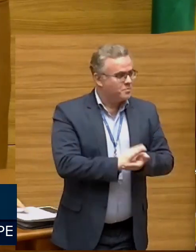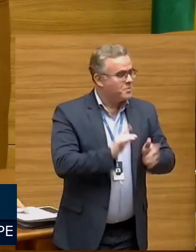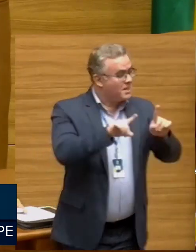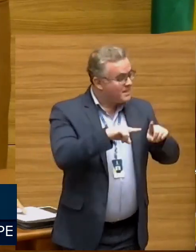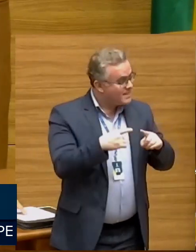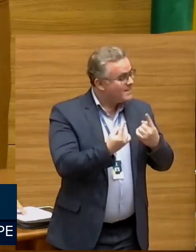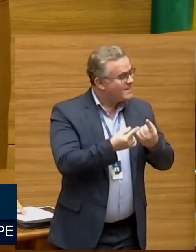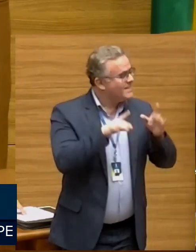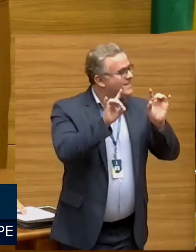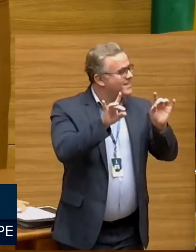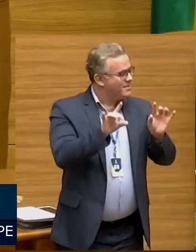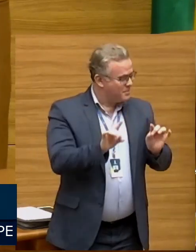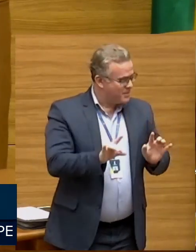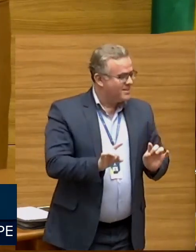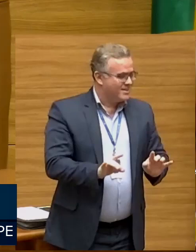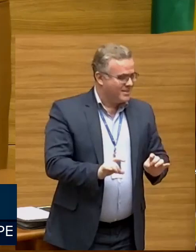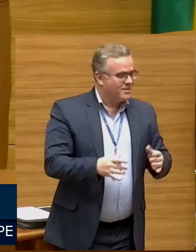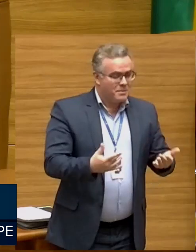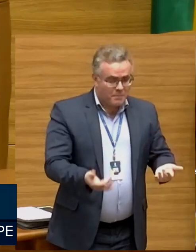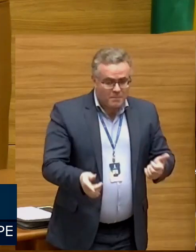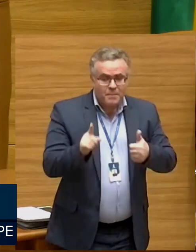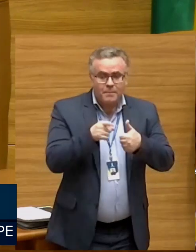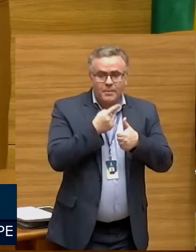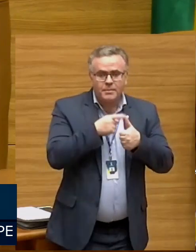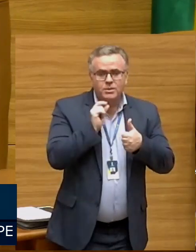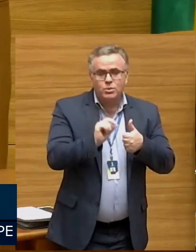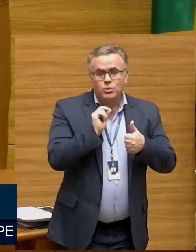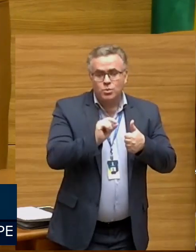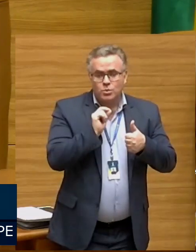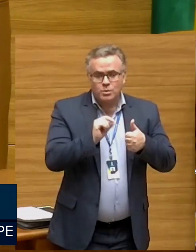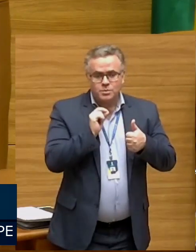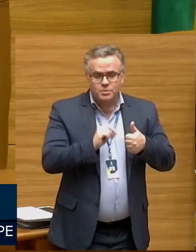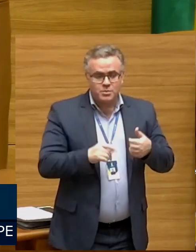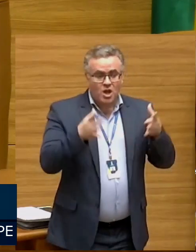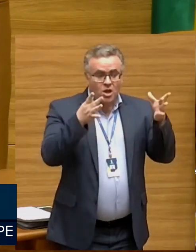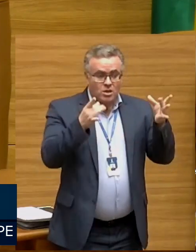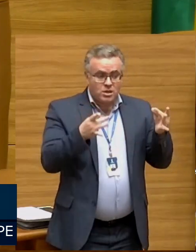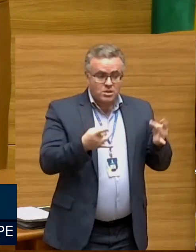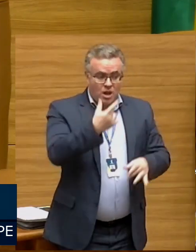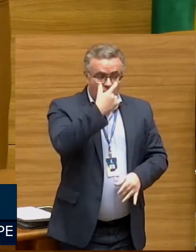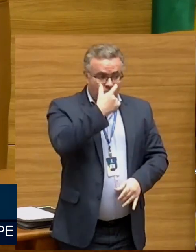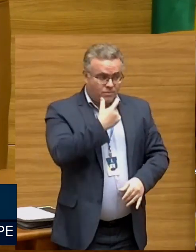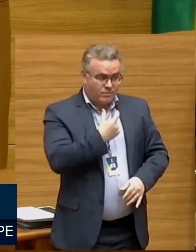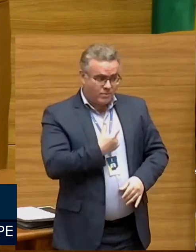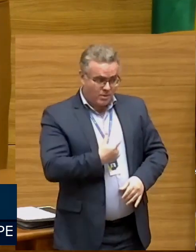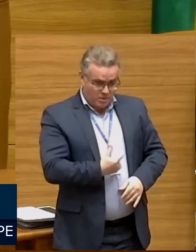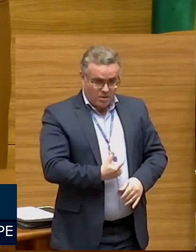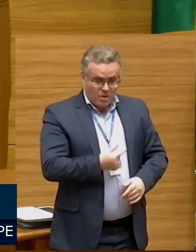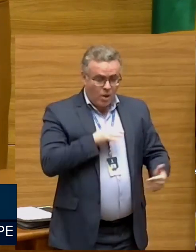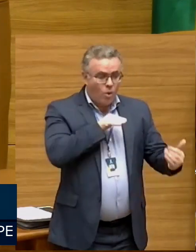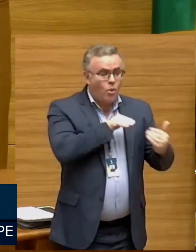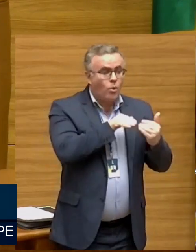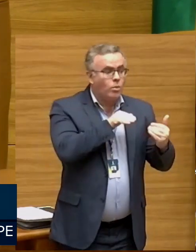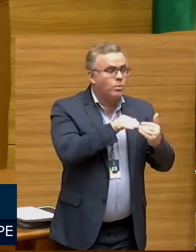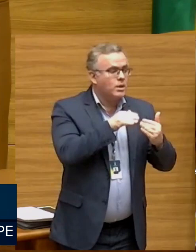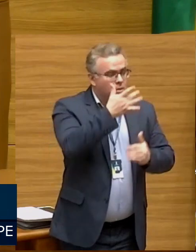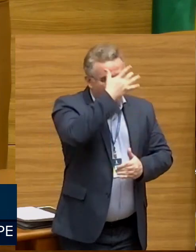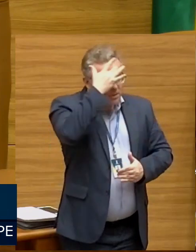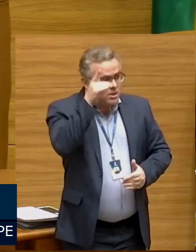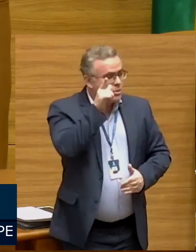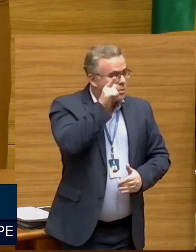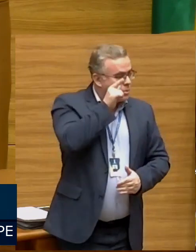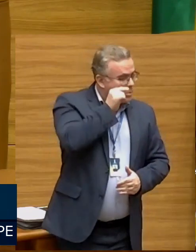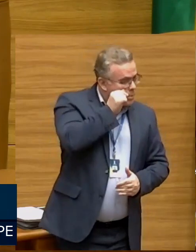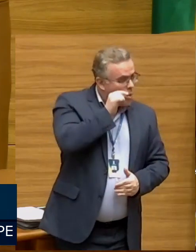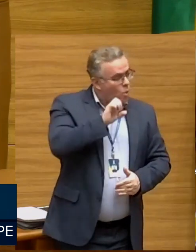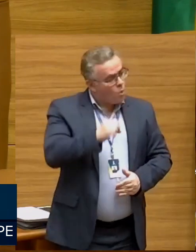sessão especial. Primeiramente, vou fazer minha descrição para contemplar as pessoas cegas e com